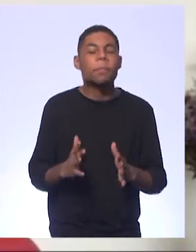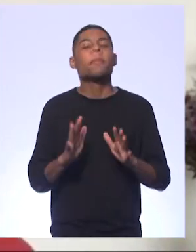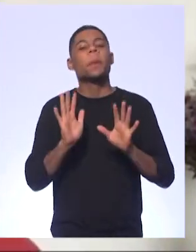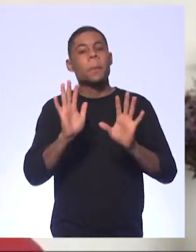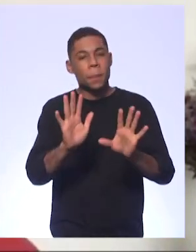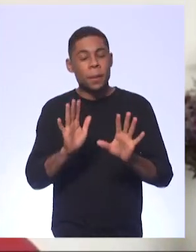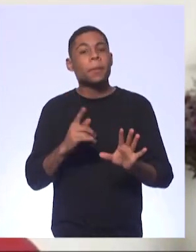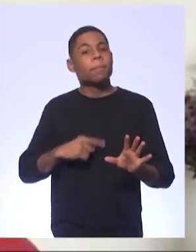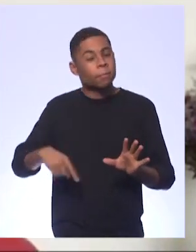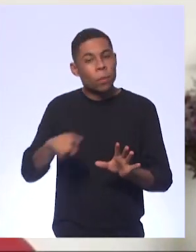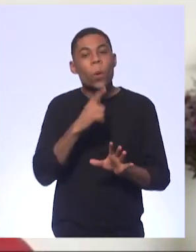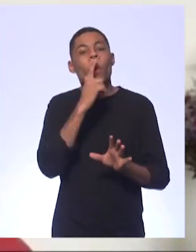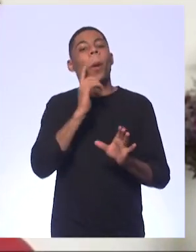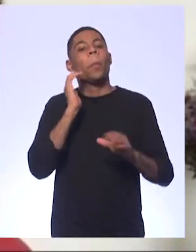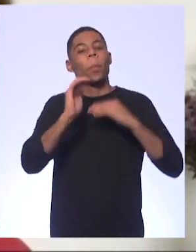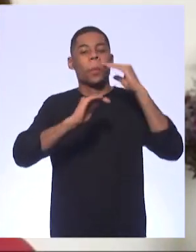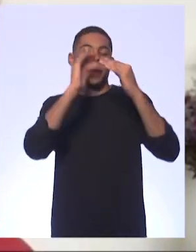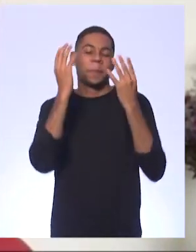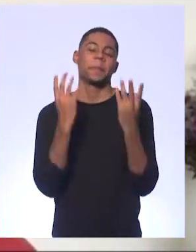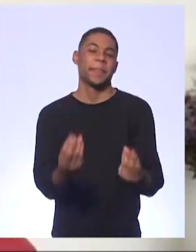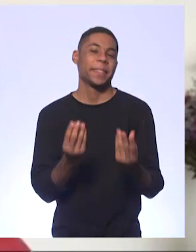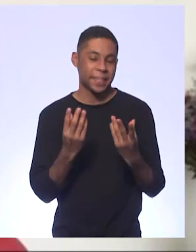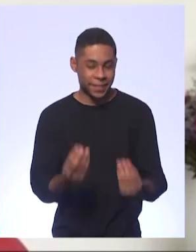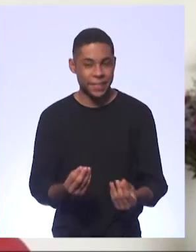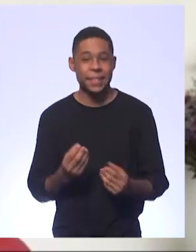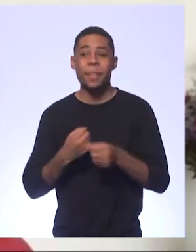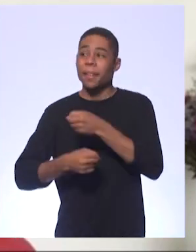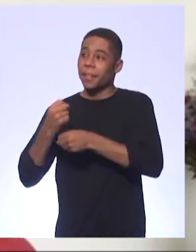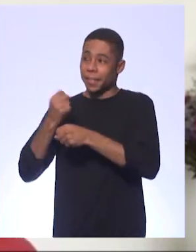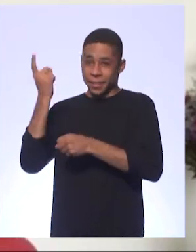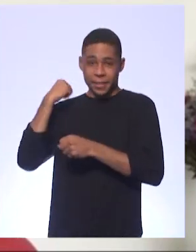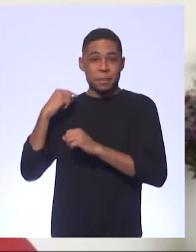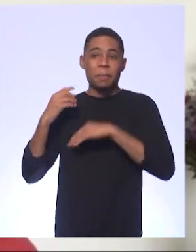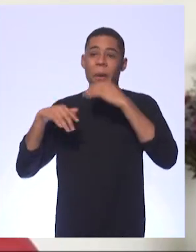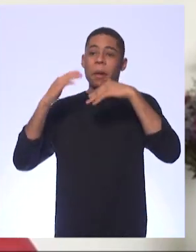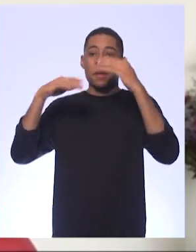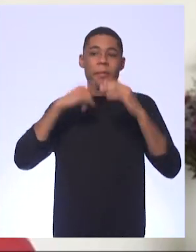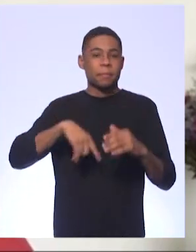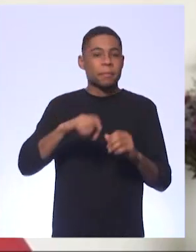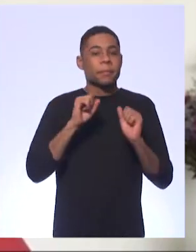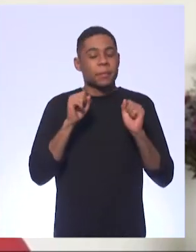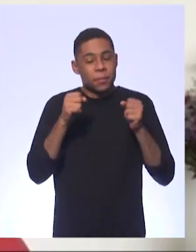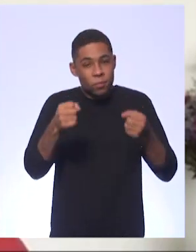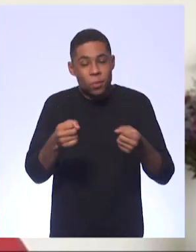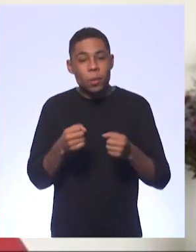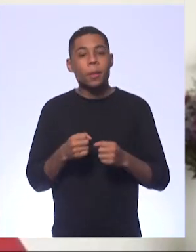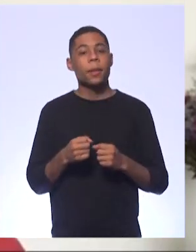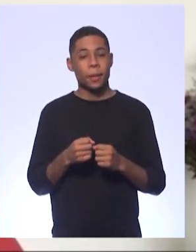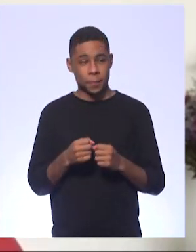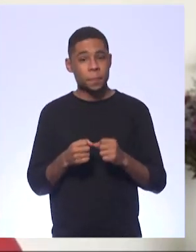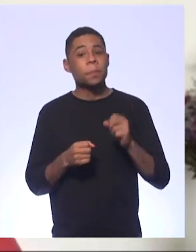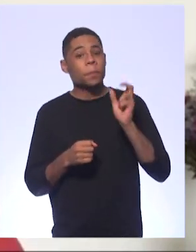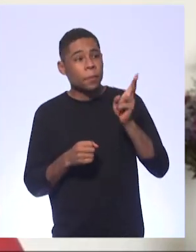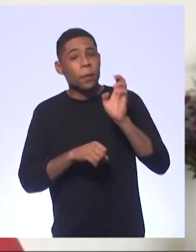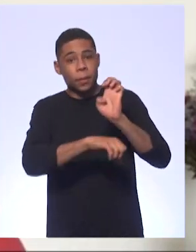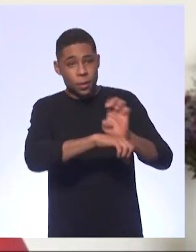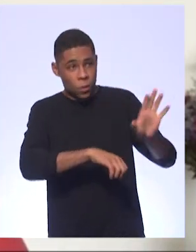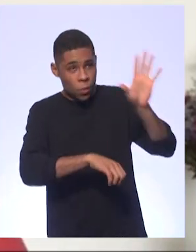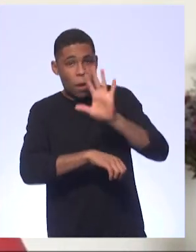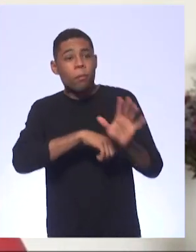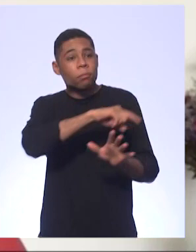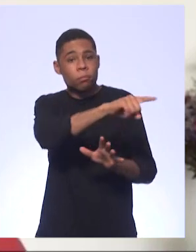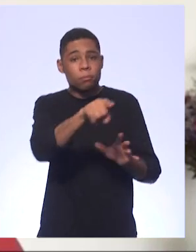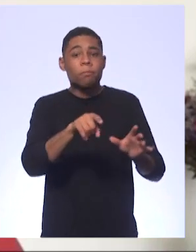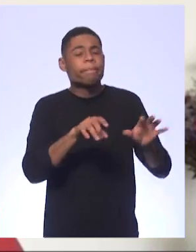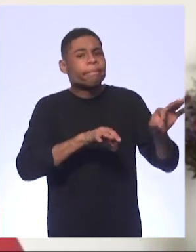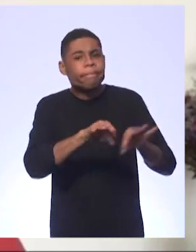gente avançou muito ano passado em várias coisas, fizemos um esforço, a rede estadual foi